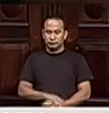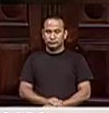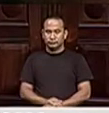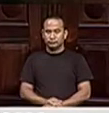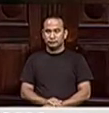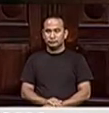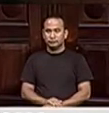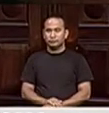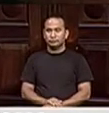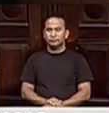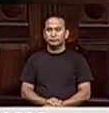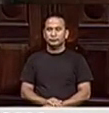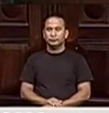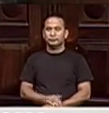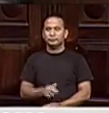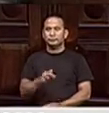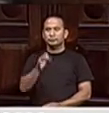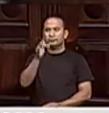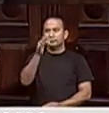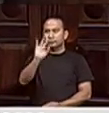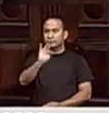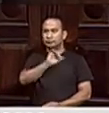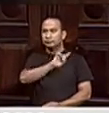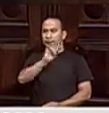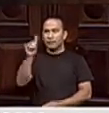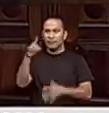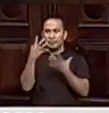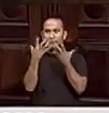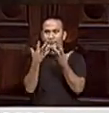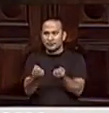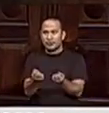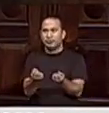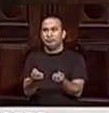o Tribunal Regional Federal não suporta